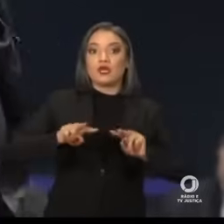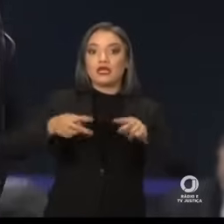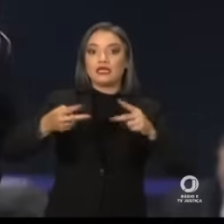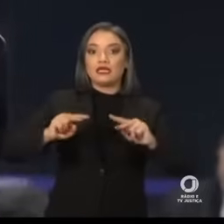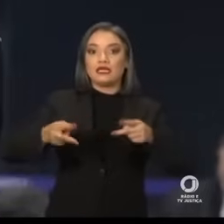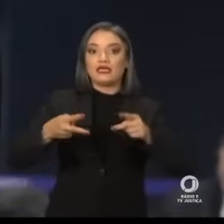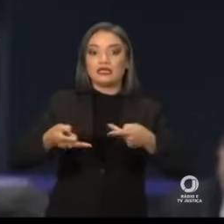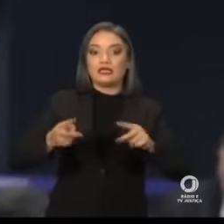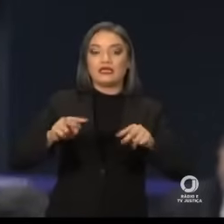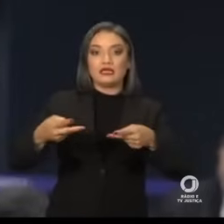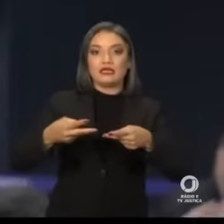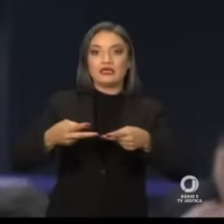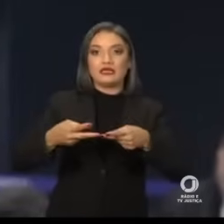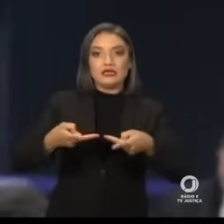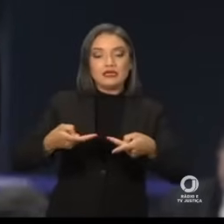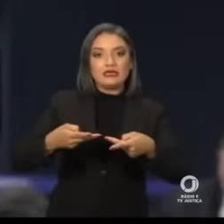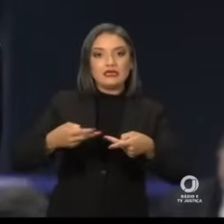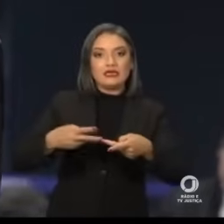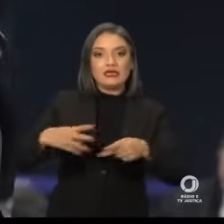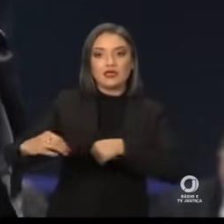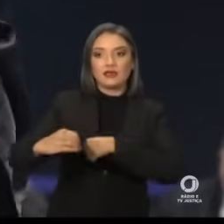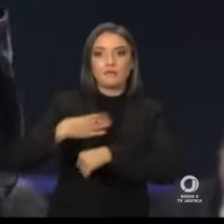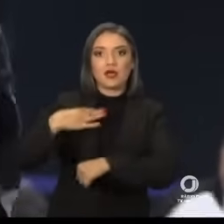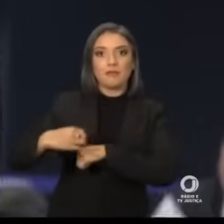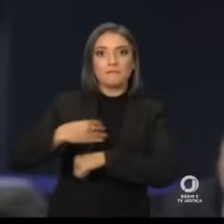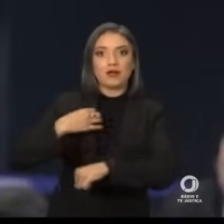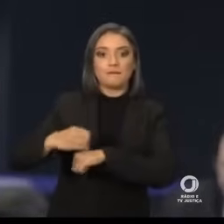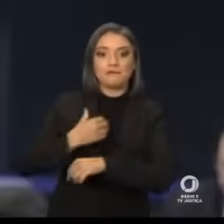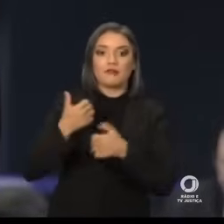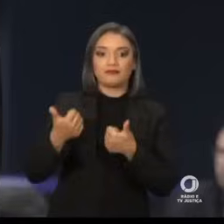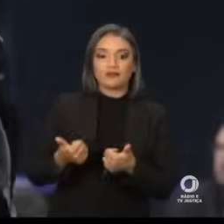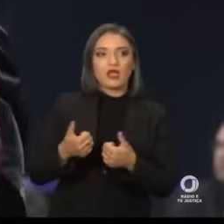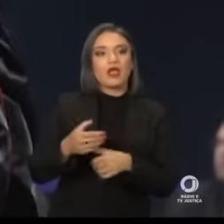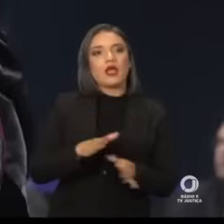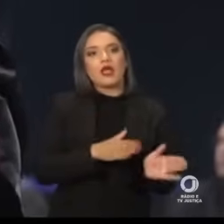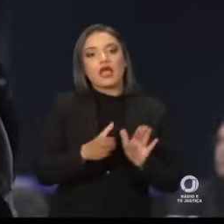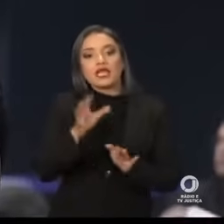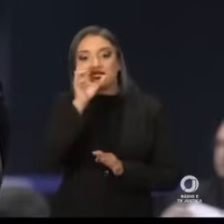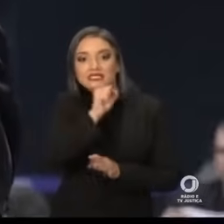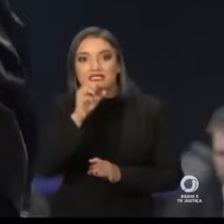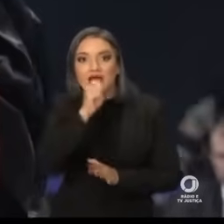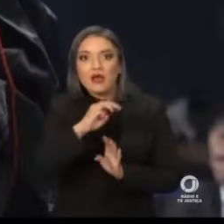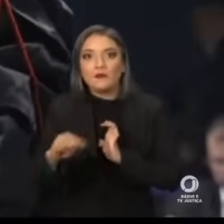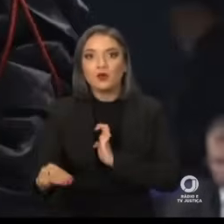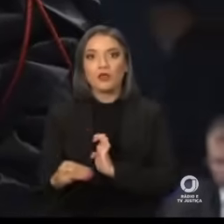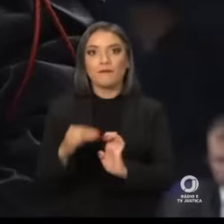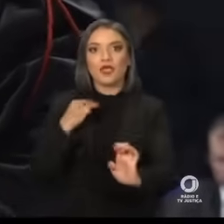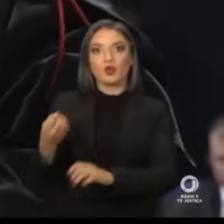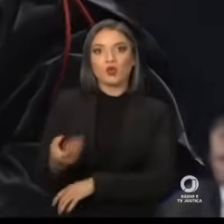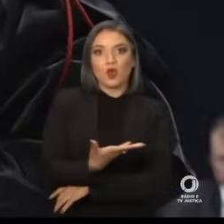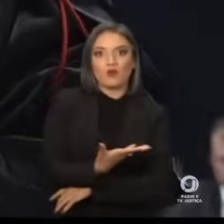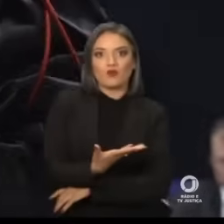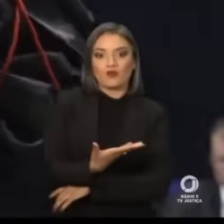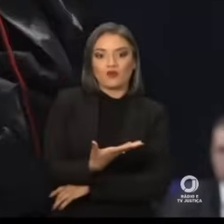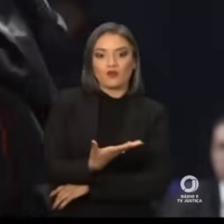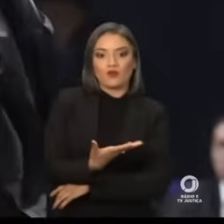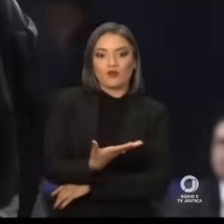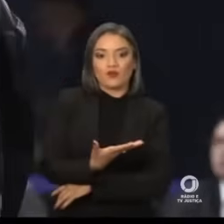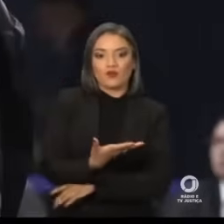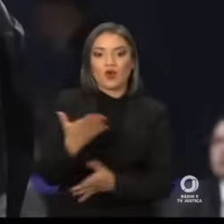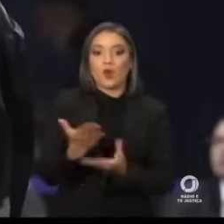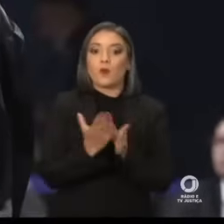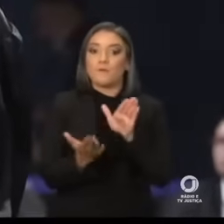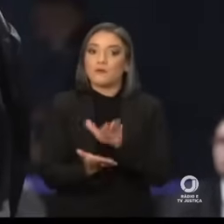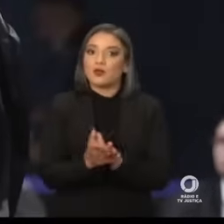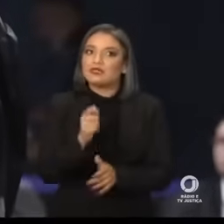da Polícia Federal a remessa. Sábado, recebe-se um novo e-mail. O processo ainda estava